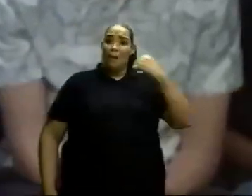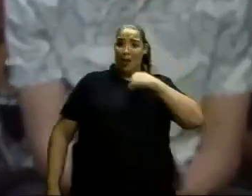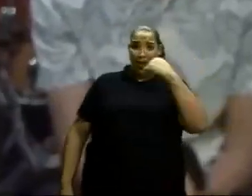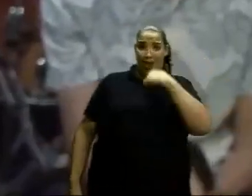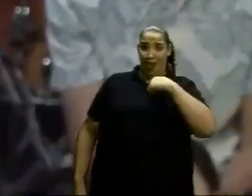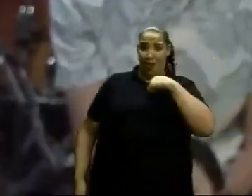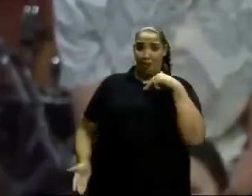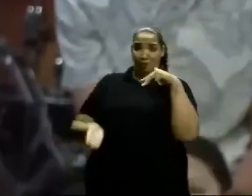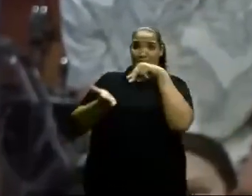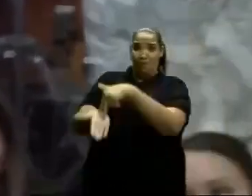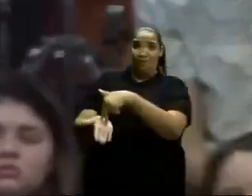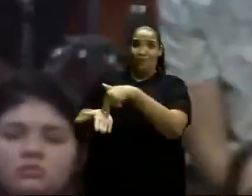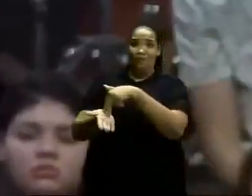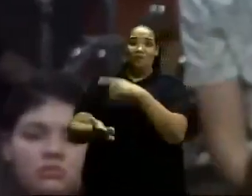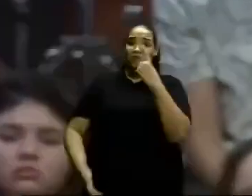vi.